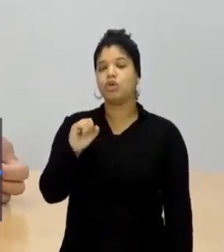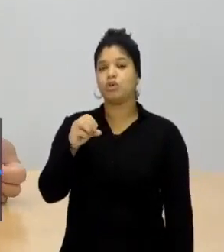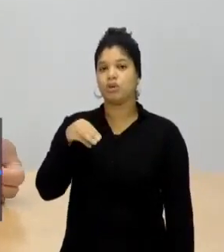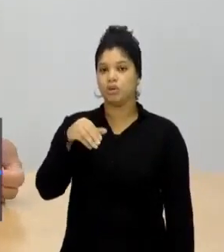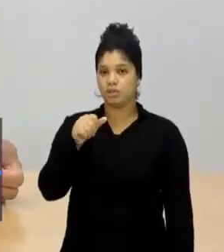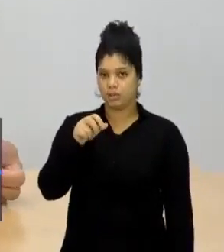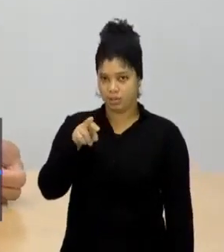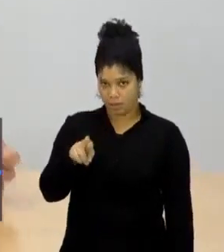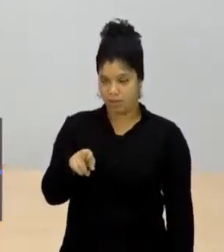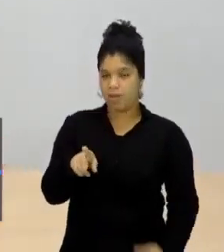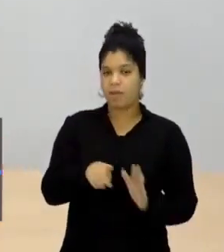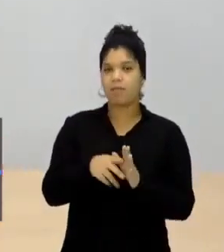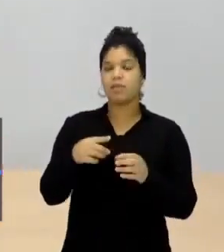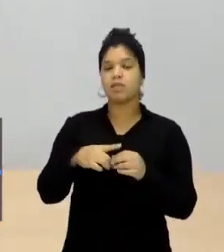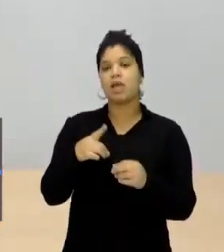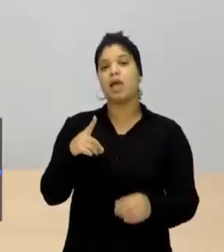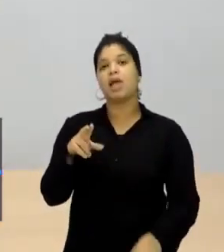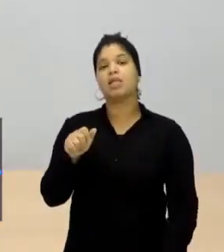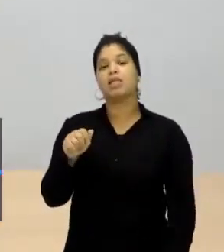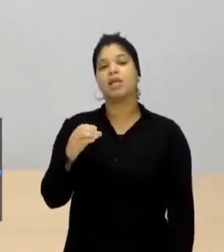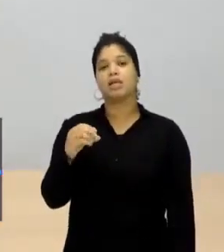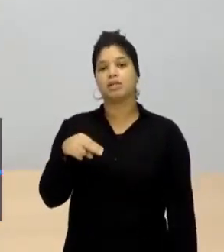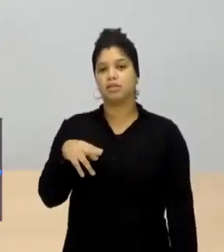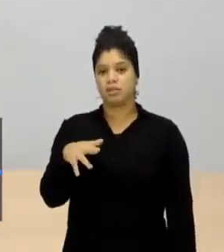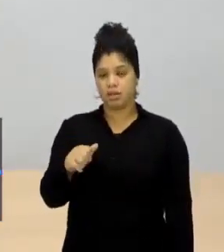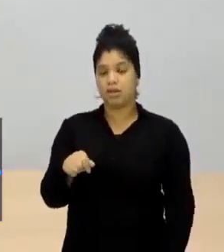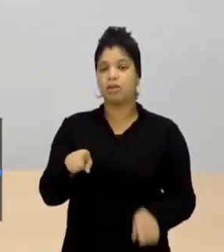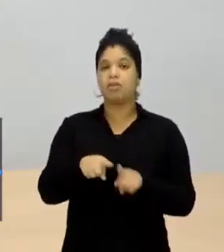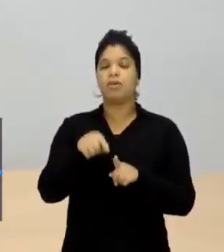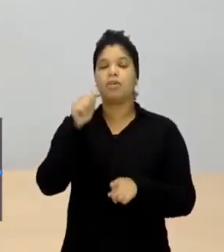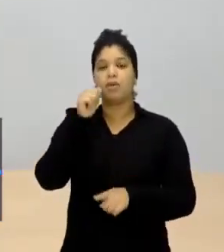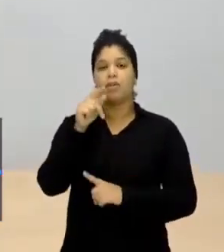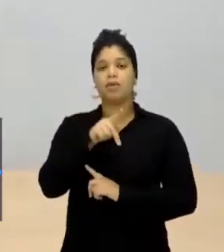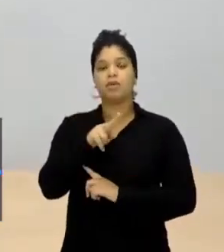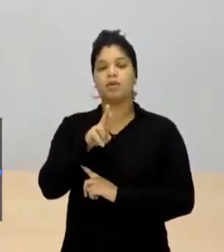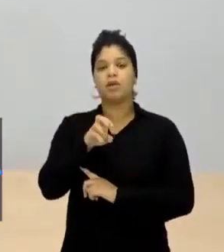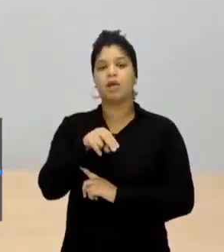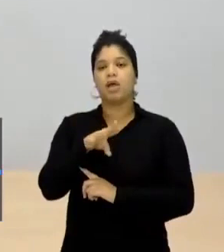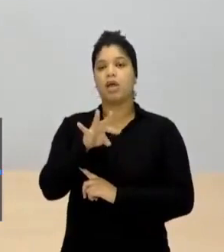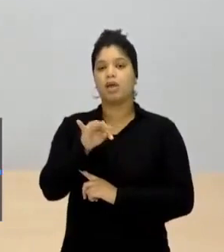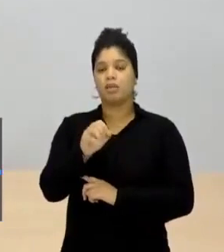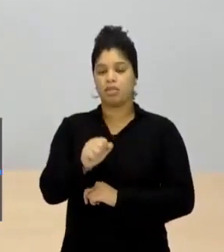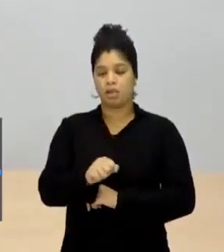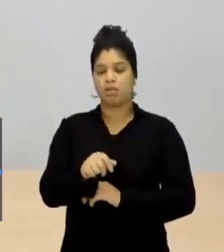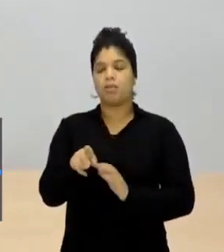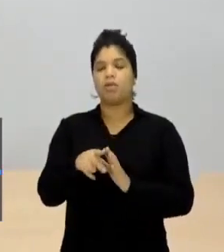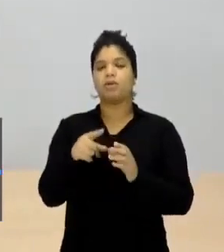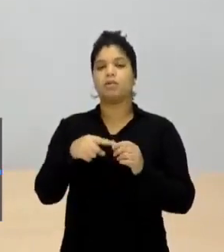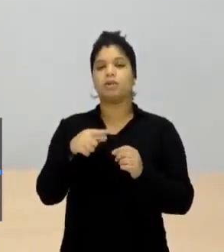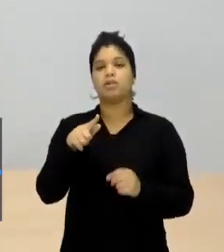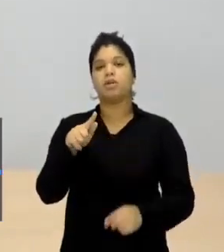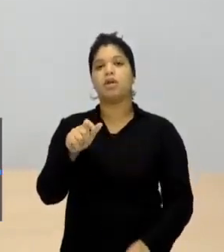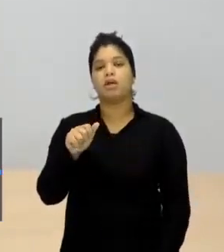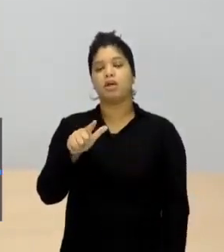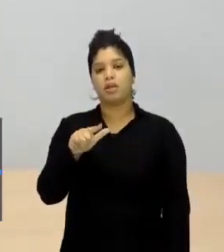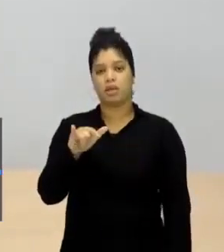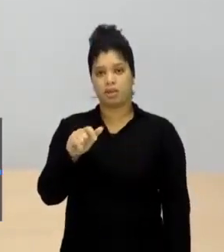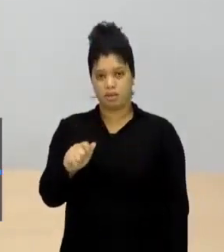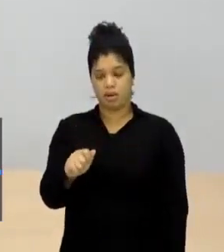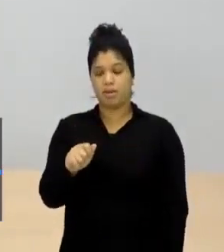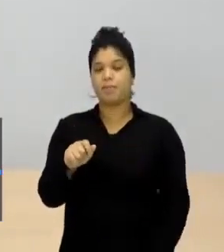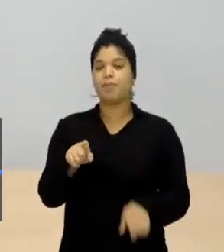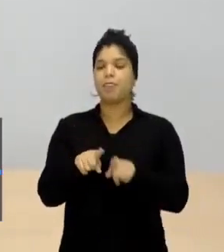de Dracena, os alunos da professora Renata, do primeiro A e B, da cidade de Gália.